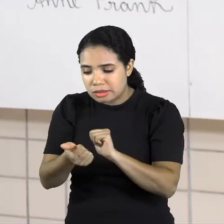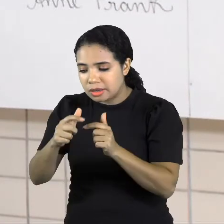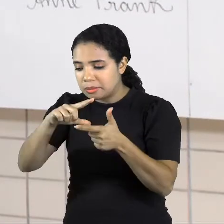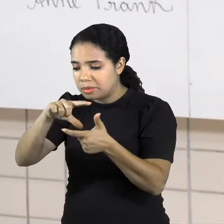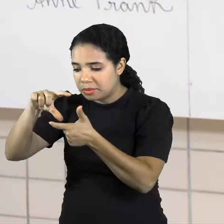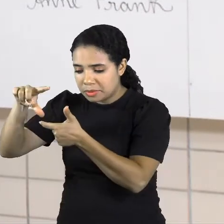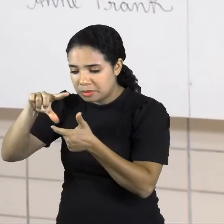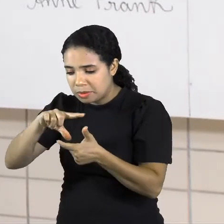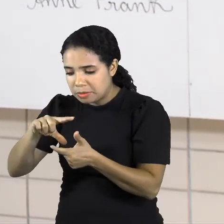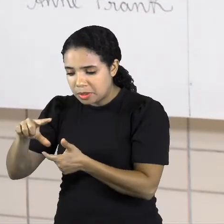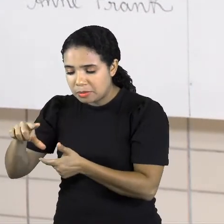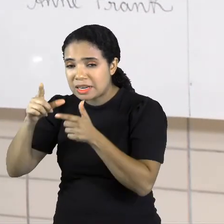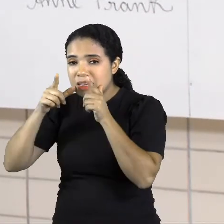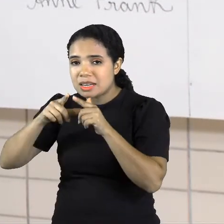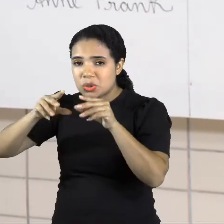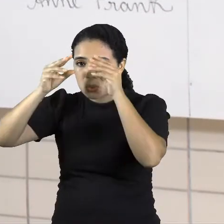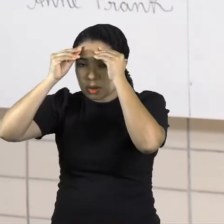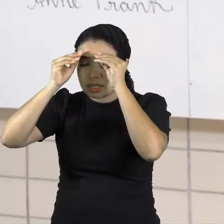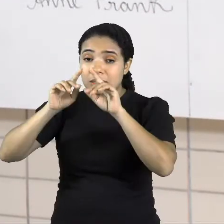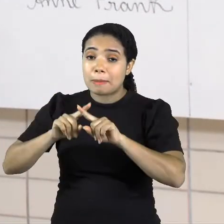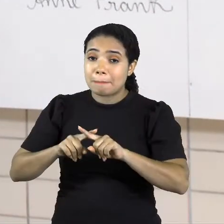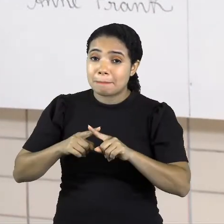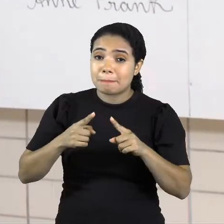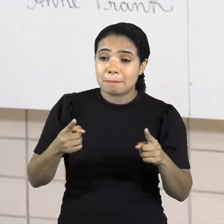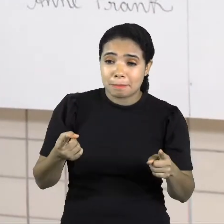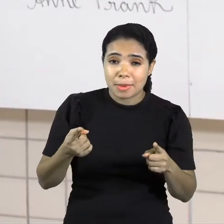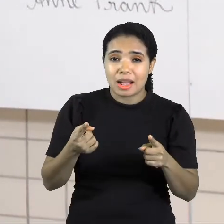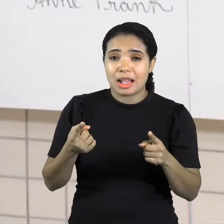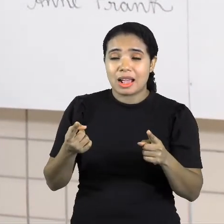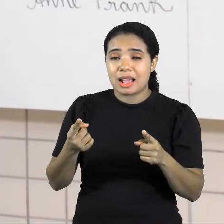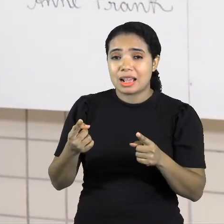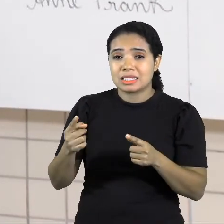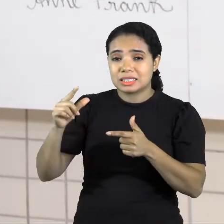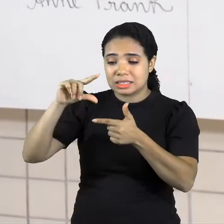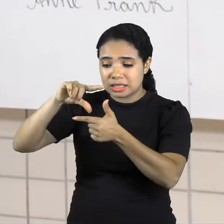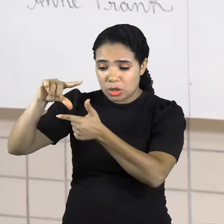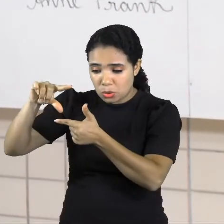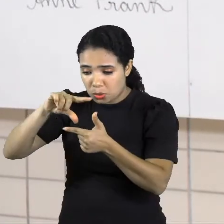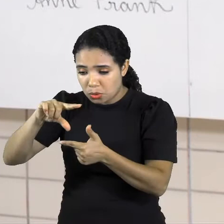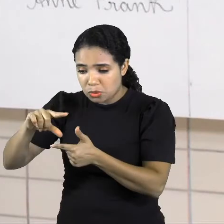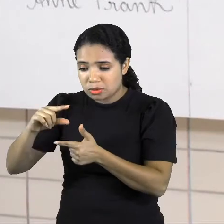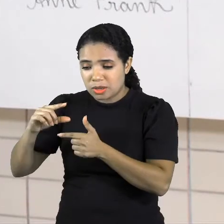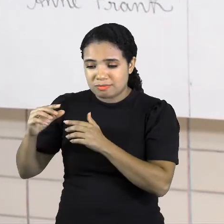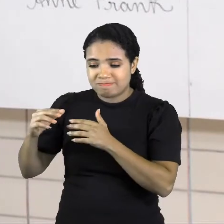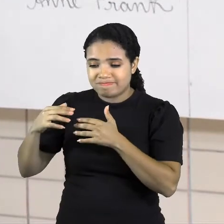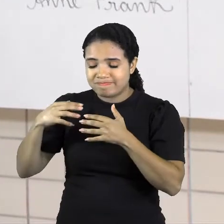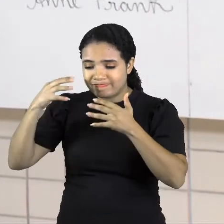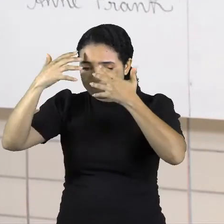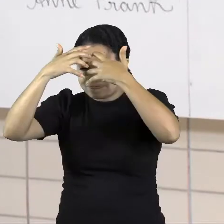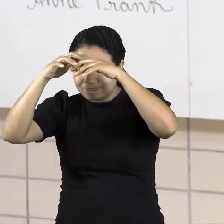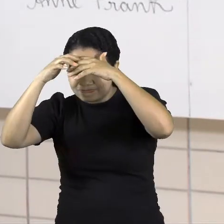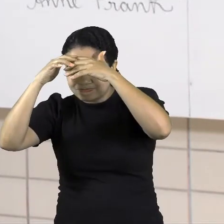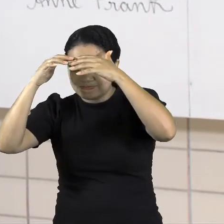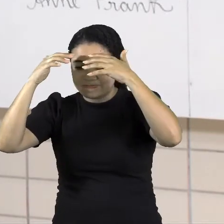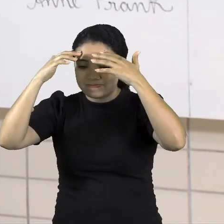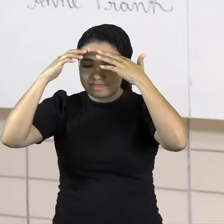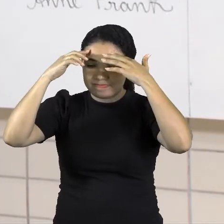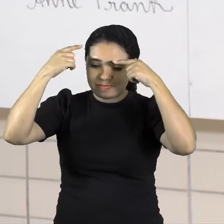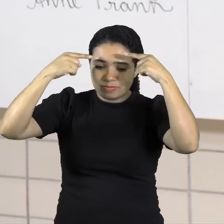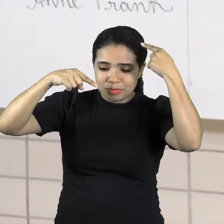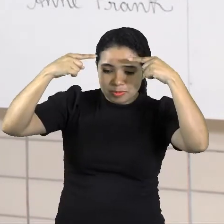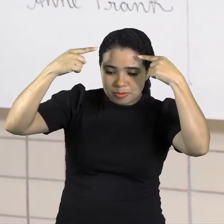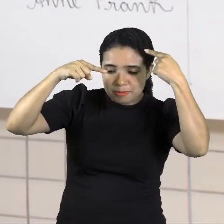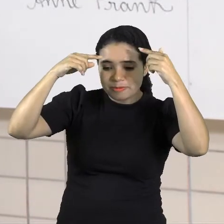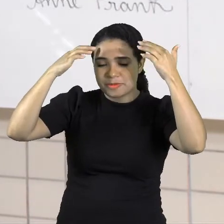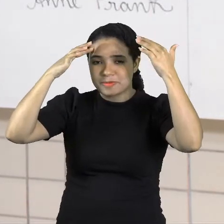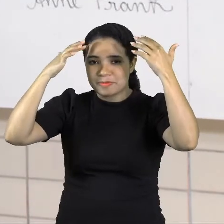que, principalmente, a Anne faz esse relato de conflitos, né? Esses períodos